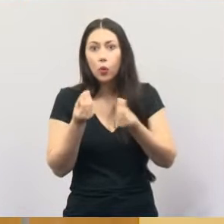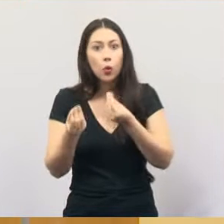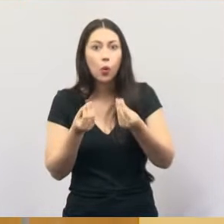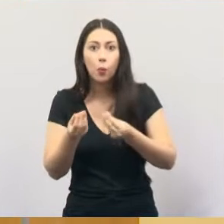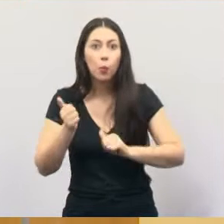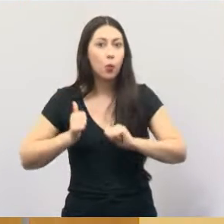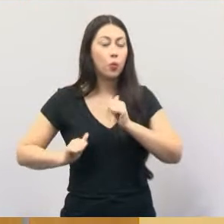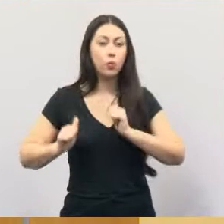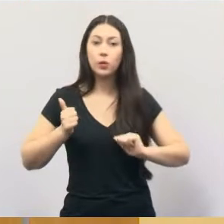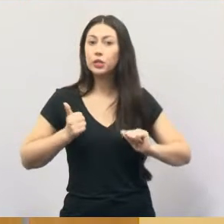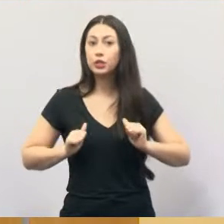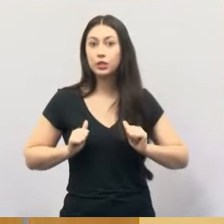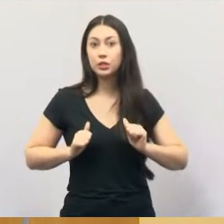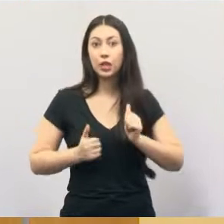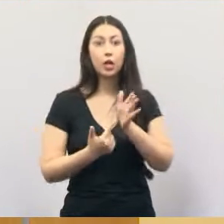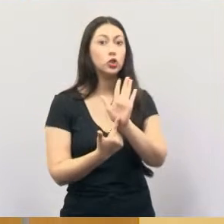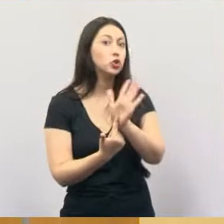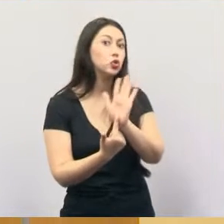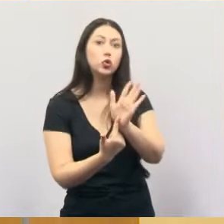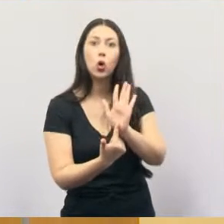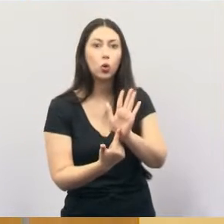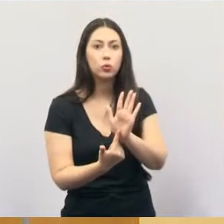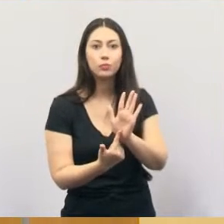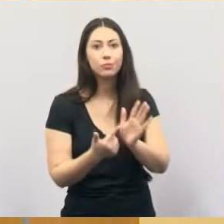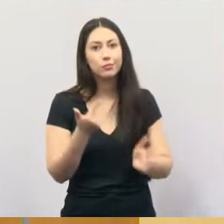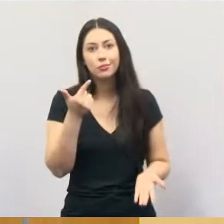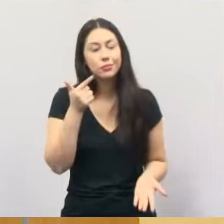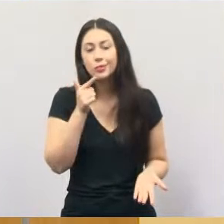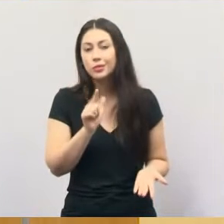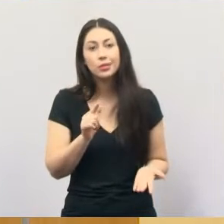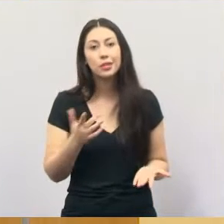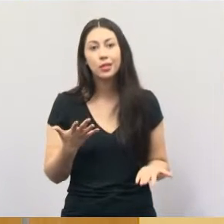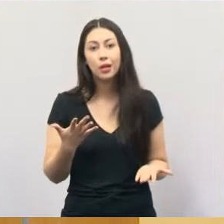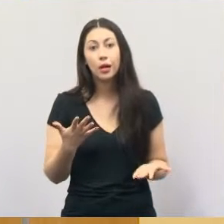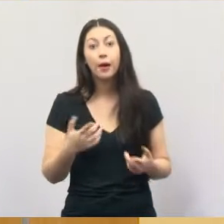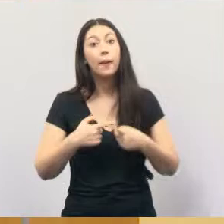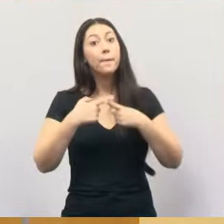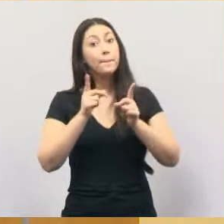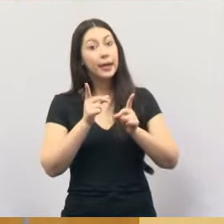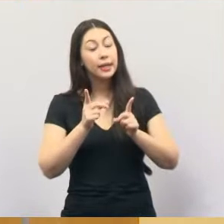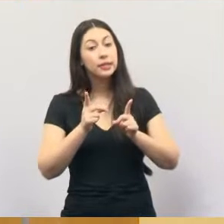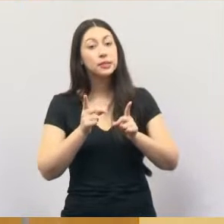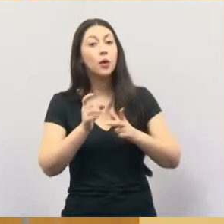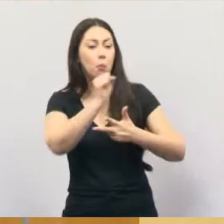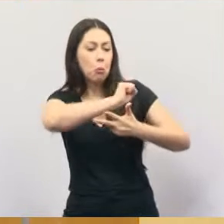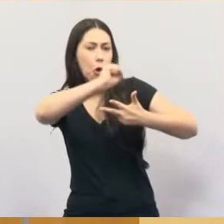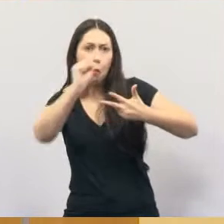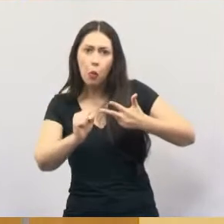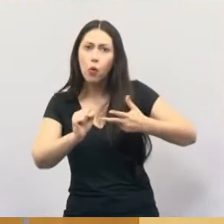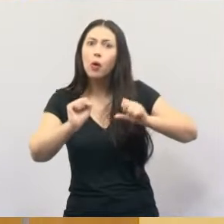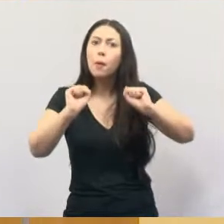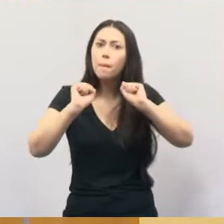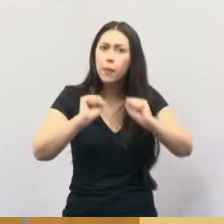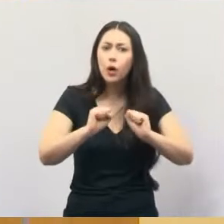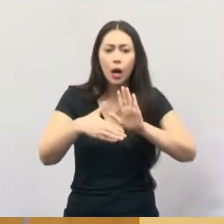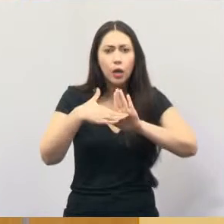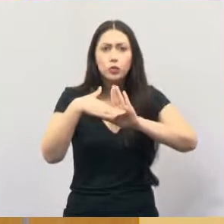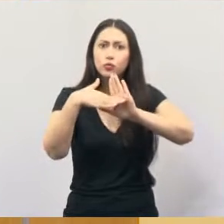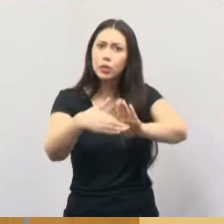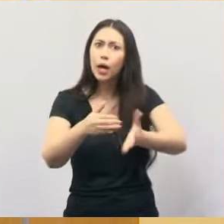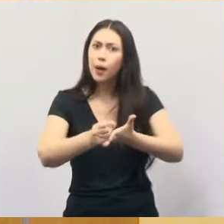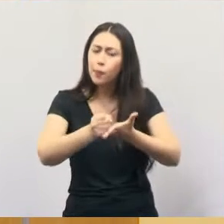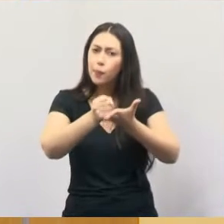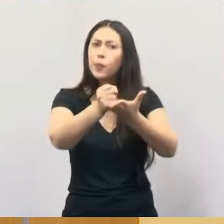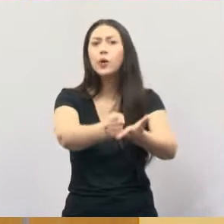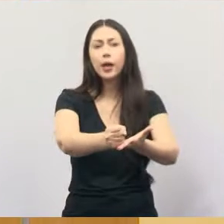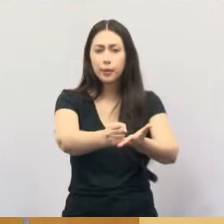do artista fazer espetáculo, mas aí que entra o papel do poder público de poder também ajudar essa